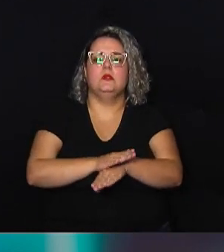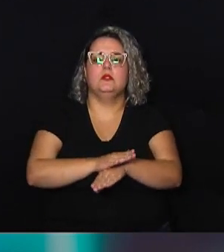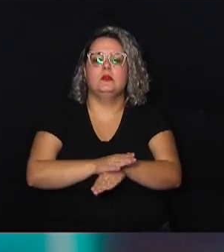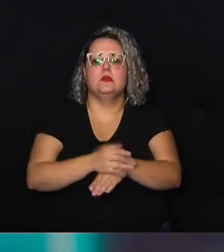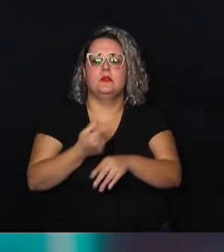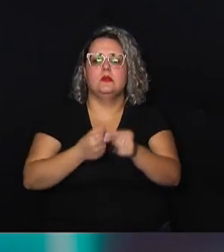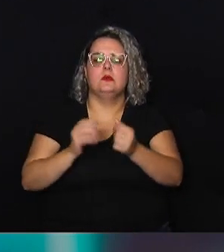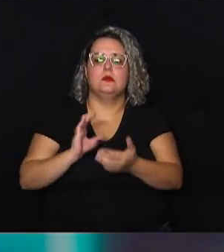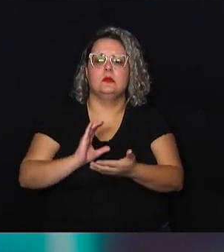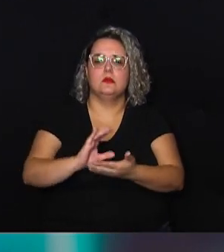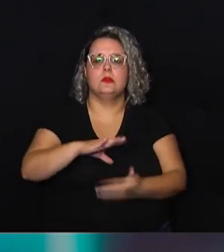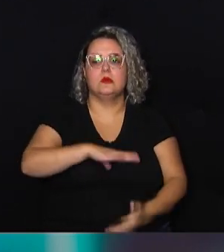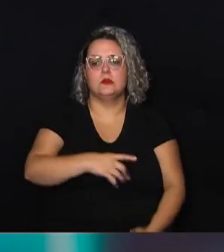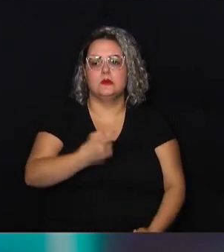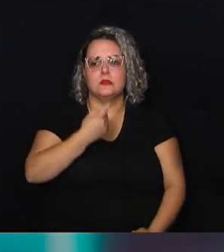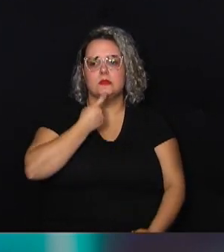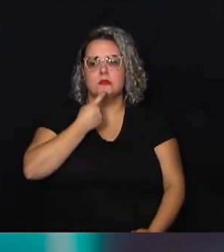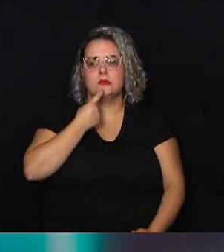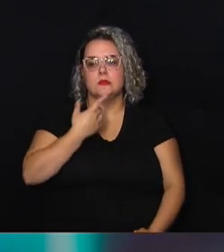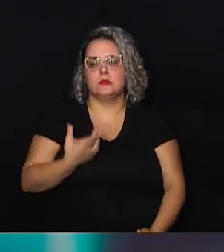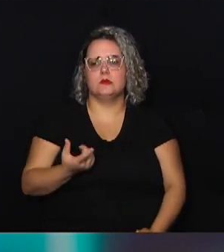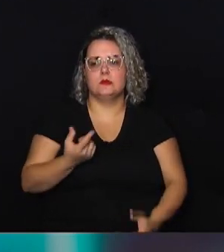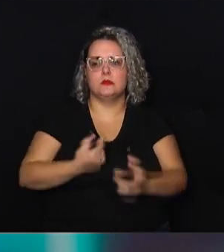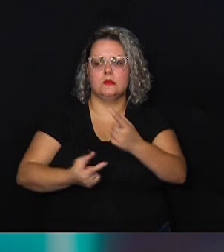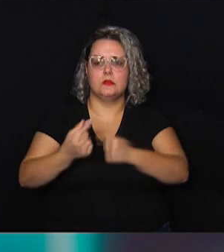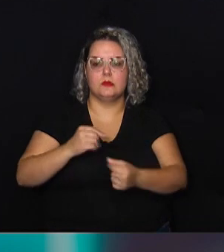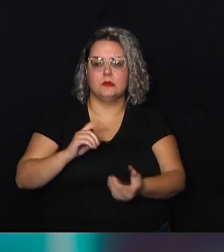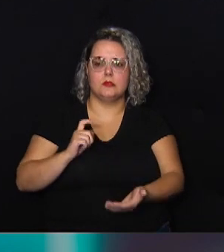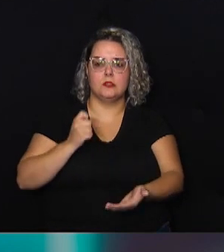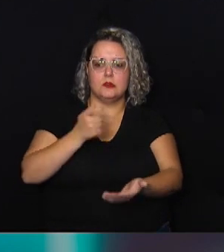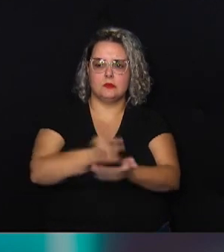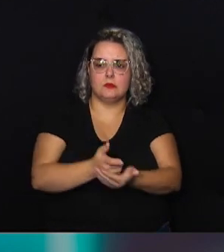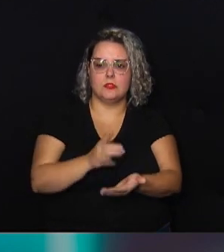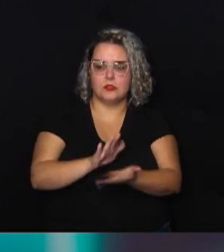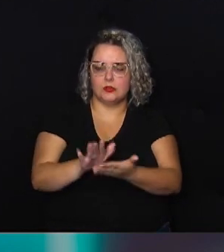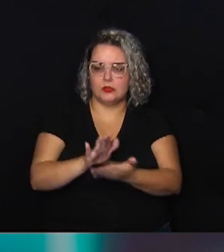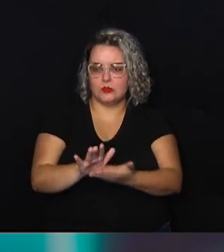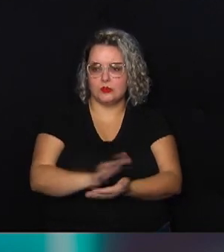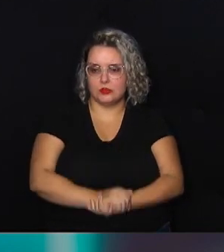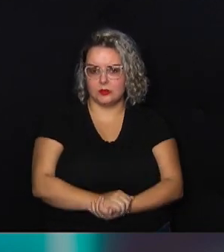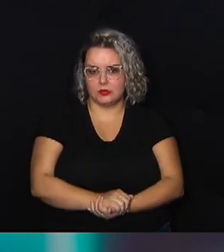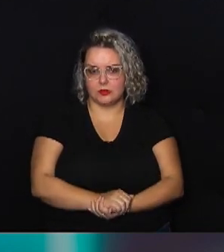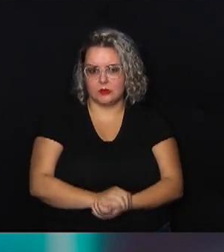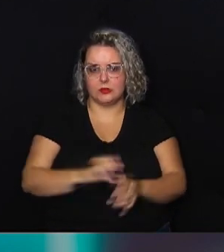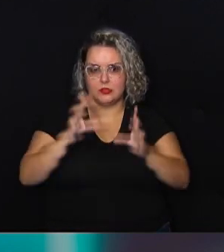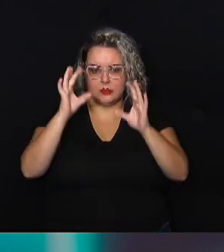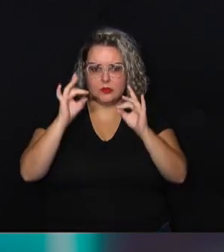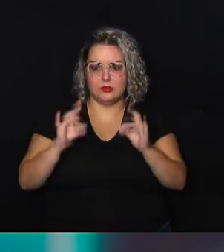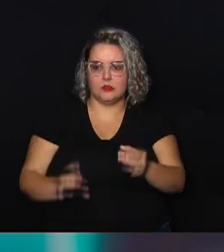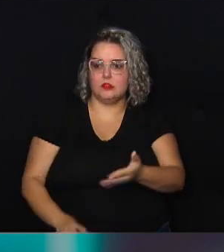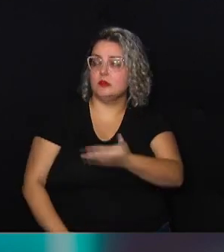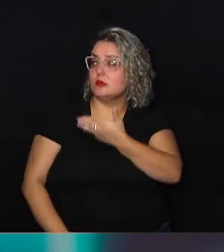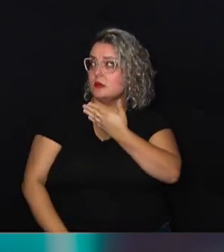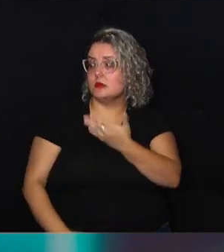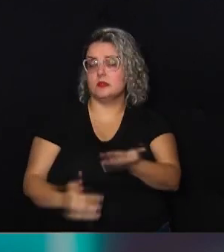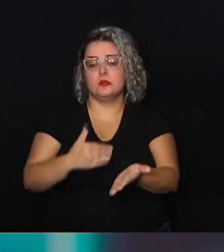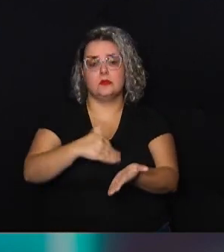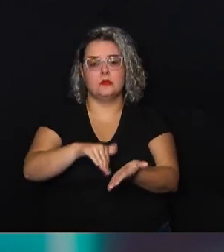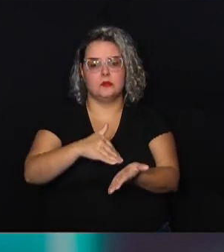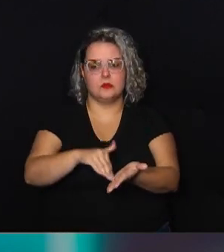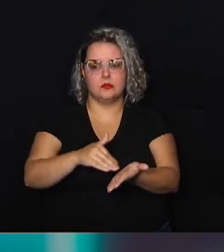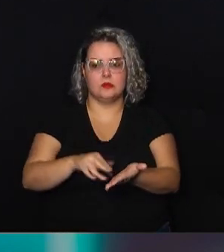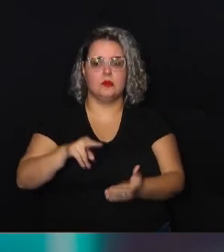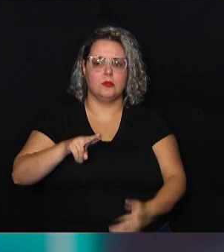ao município de Campinas de emendas de custeio. E na descrição está ali se é para a secretaria ou se é